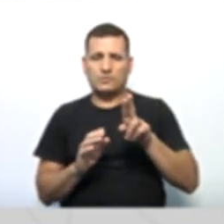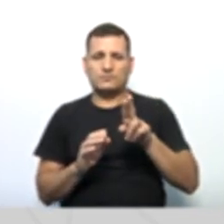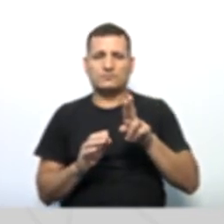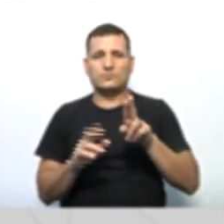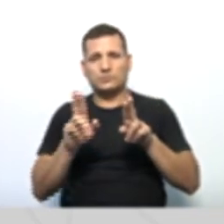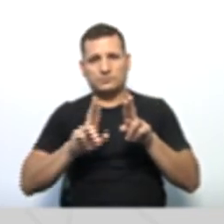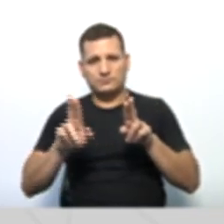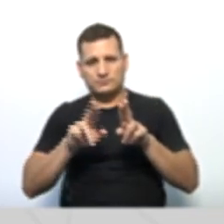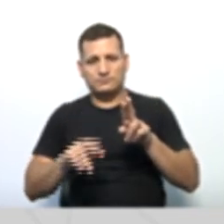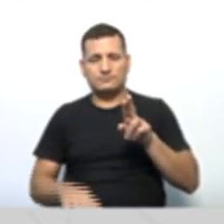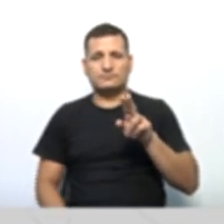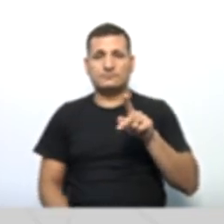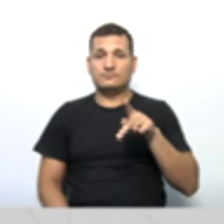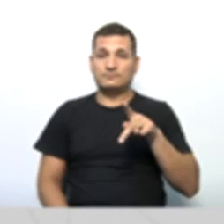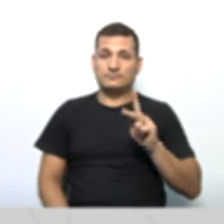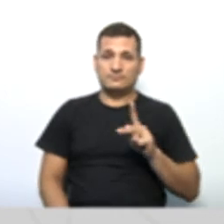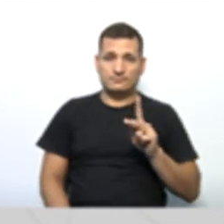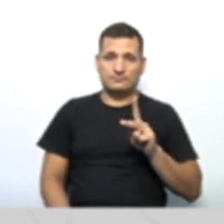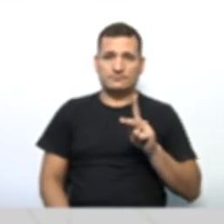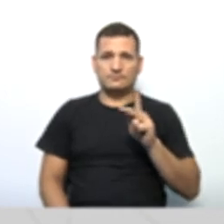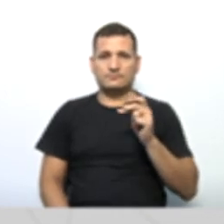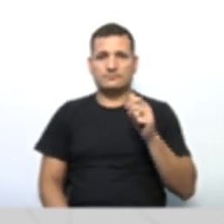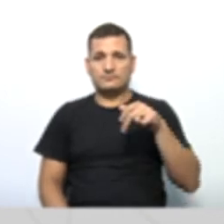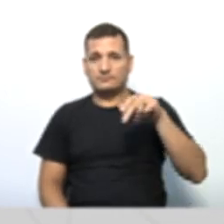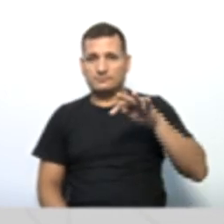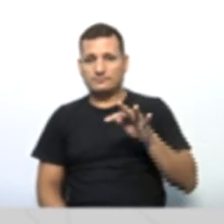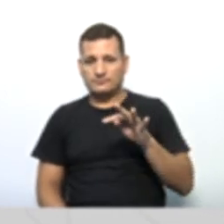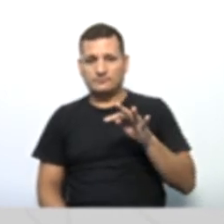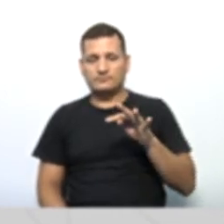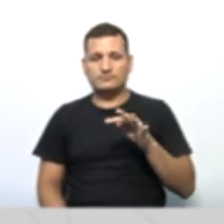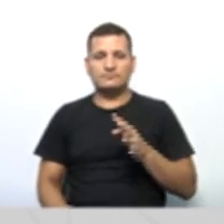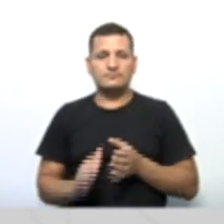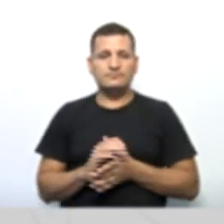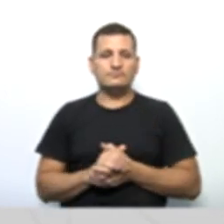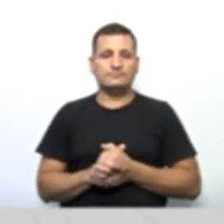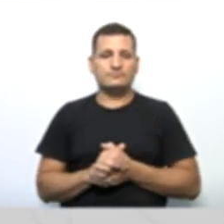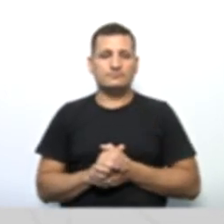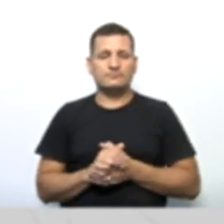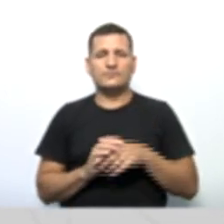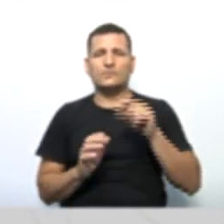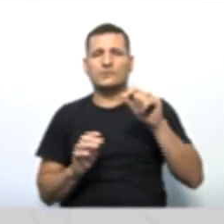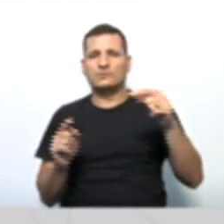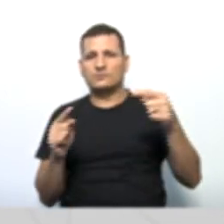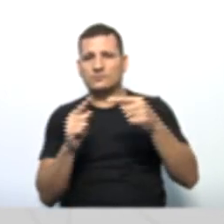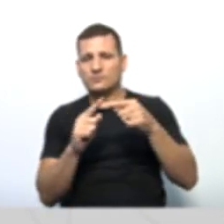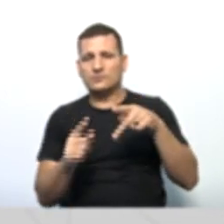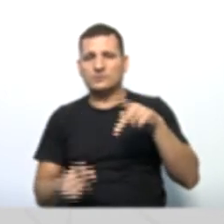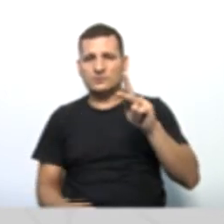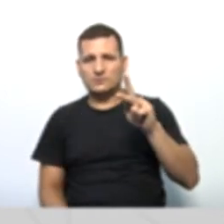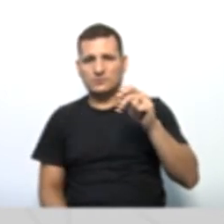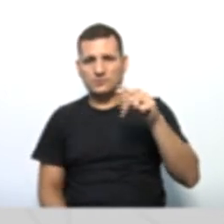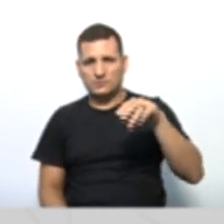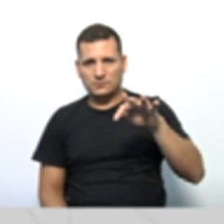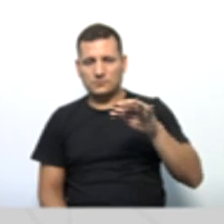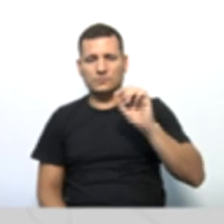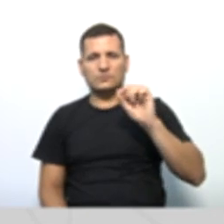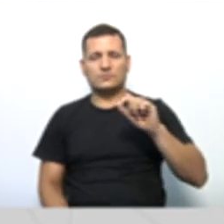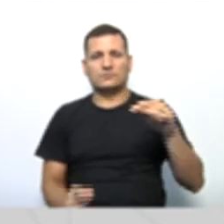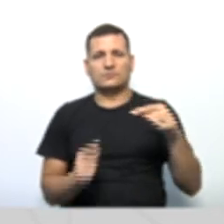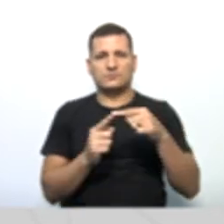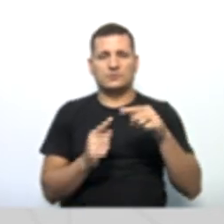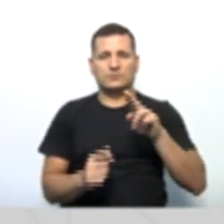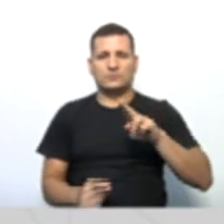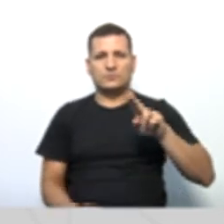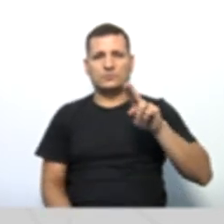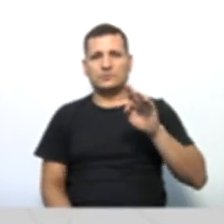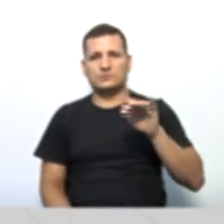ética utilitarista e K para a ética kantiana. Então vamos ver o que tem a ver com Kant e o que tem a ver com a ética